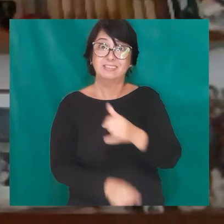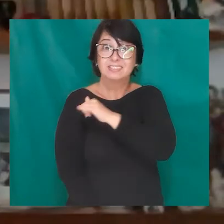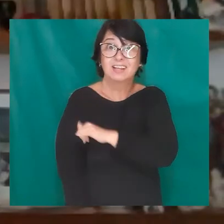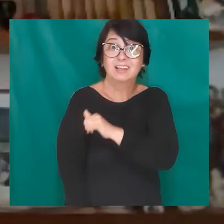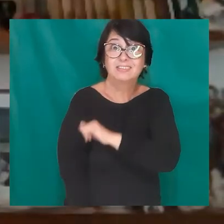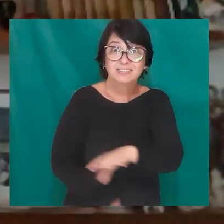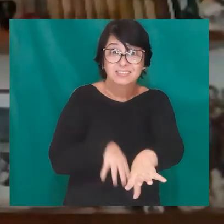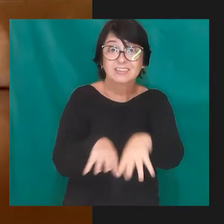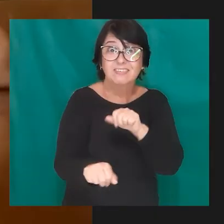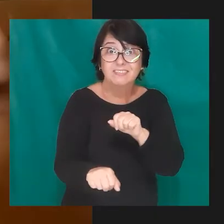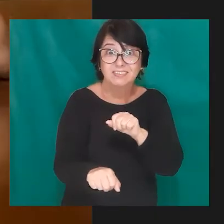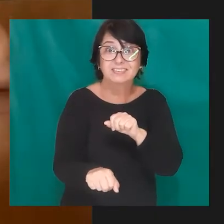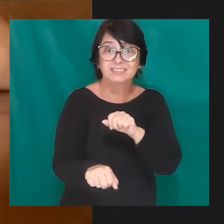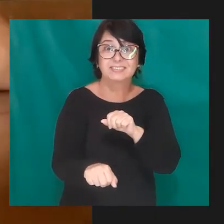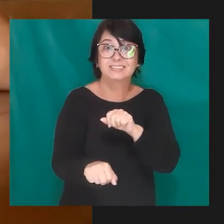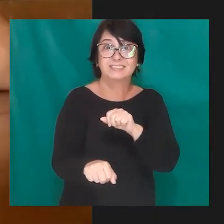vocês estão formando, né,